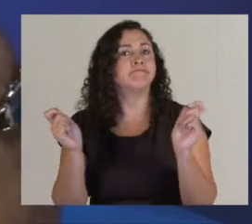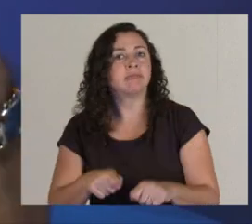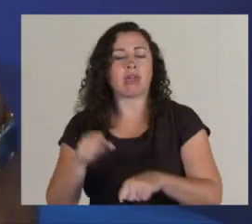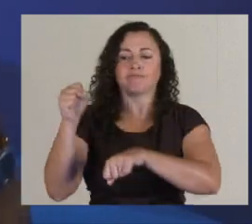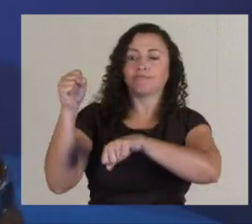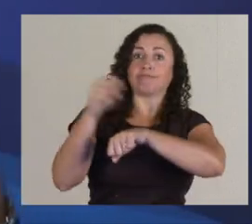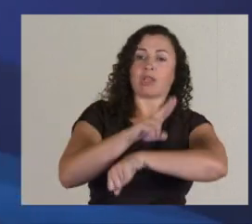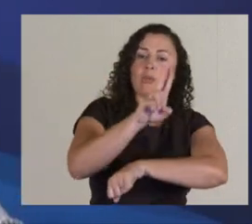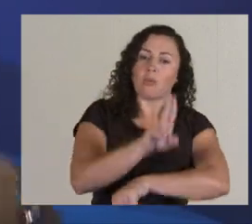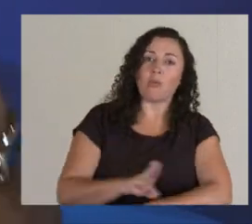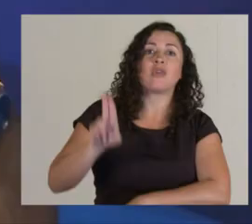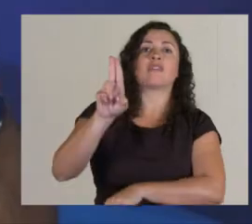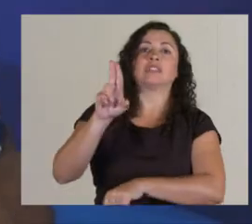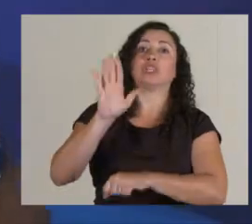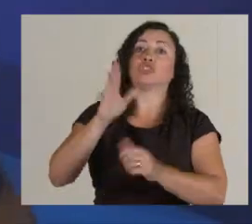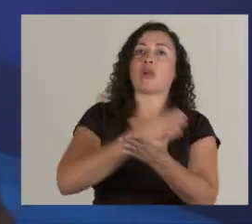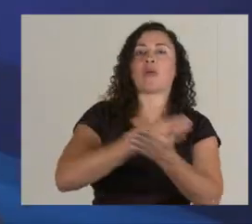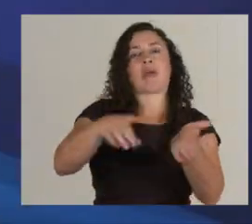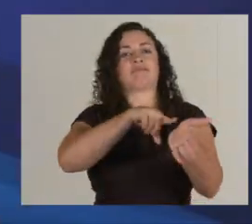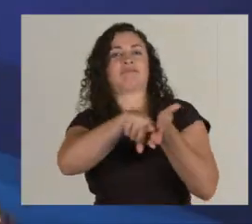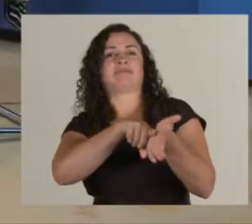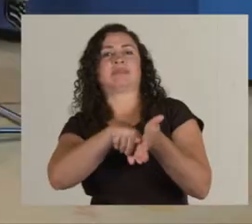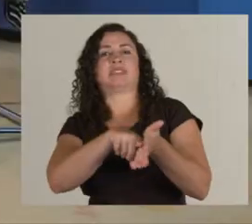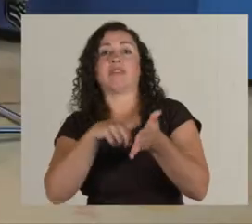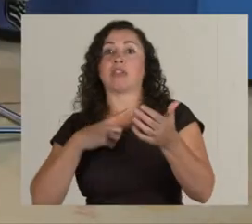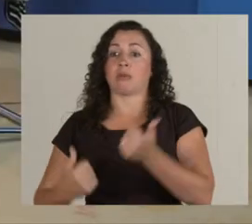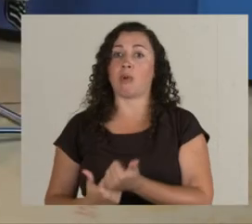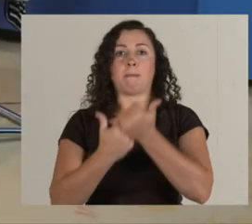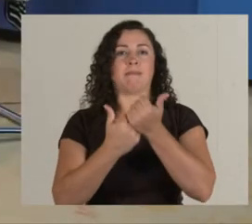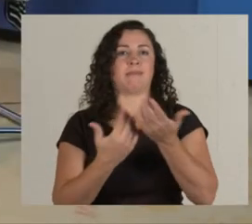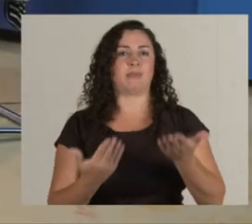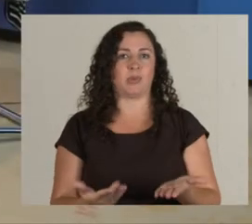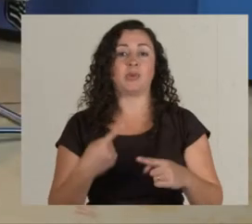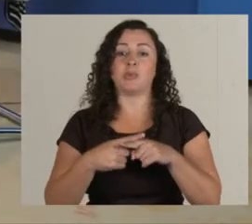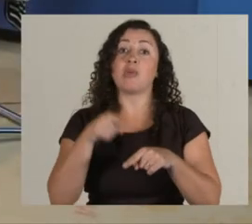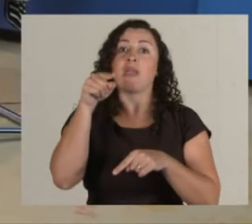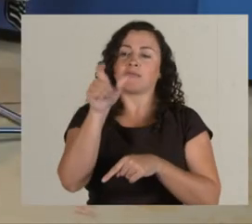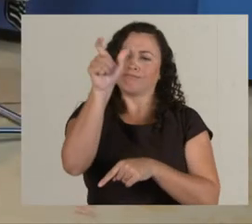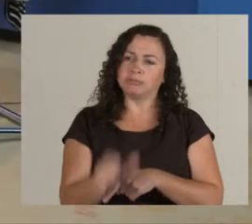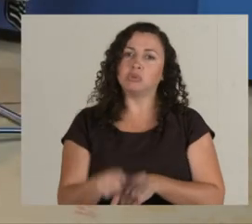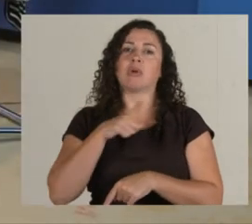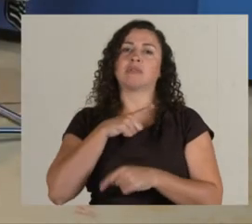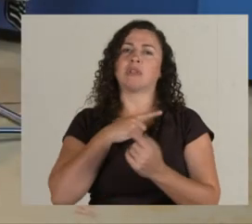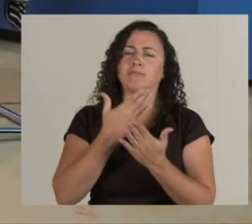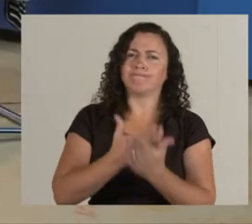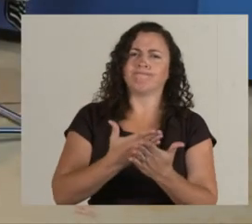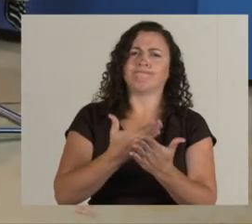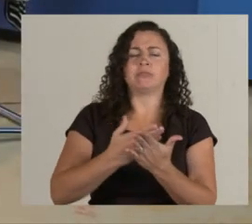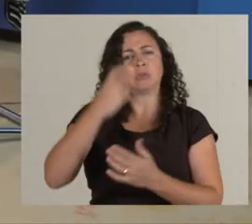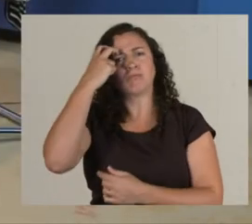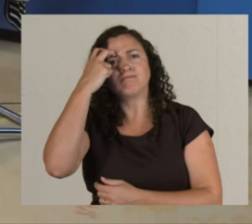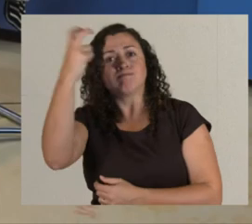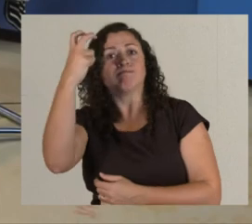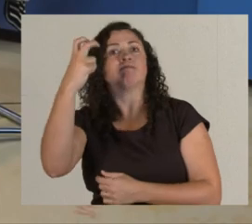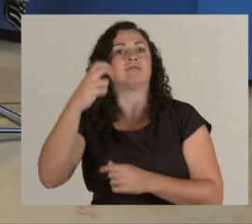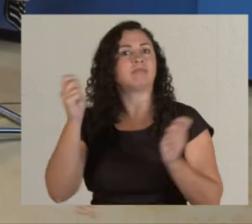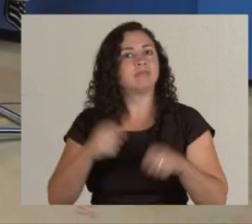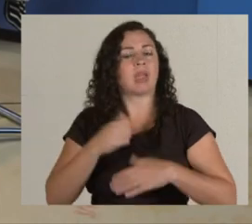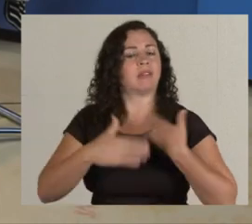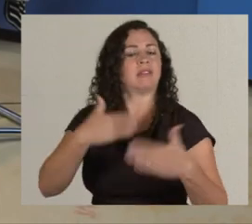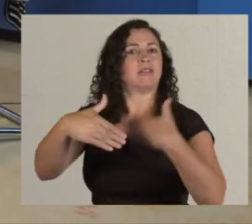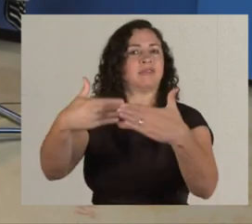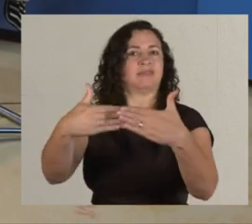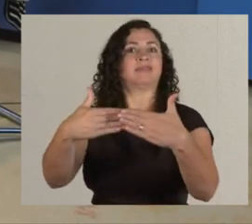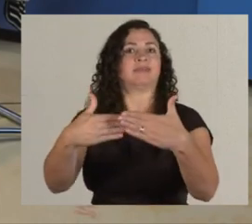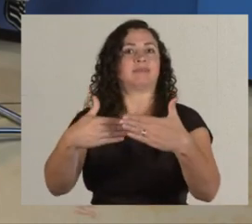de ingressar na universidade com um sistema de apoio, porque, afinal de contas, ele tem um rendimento diferenciado. E